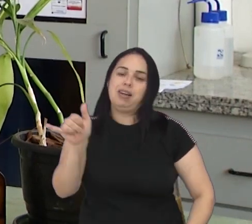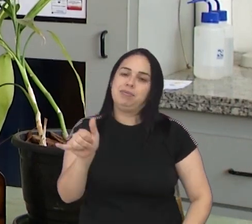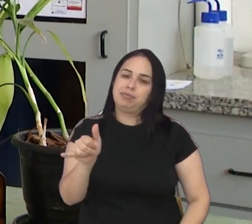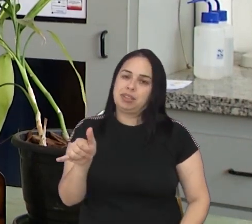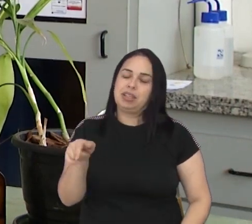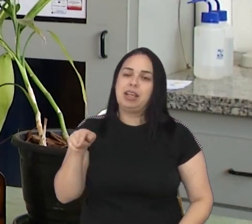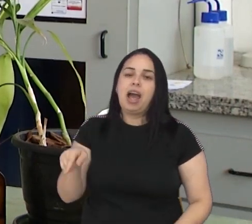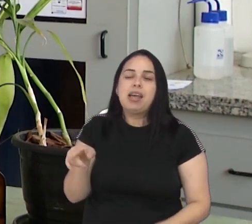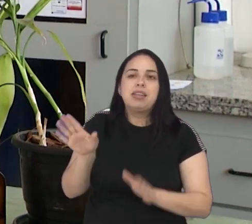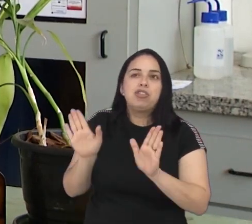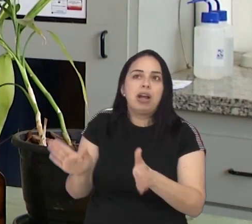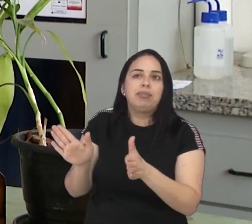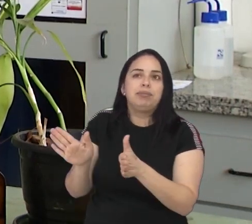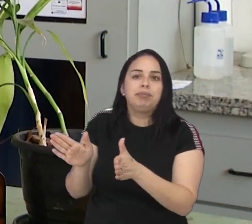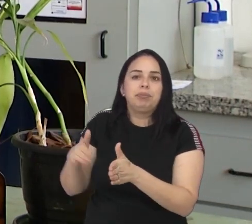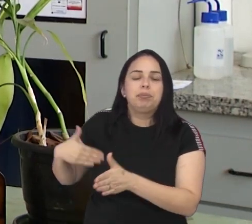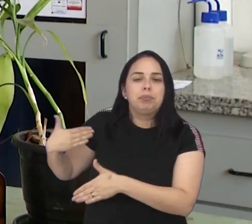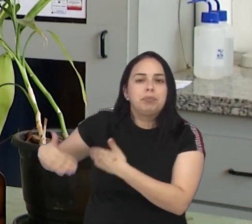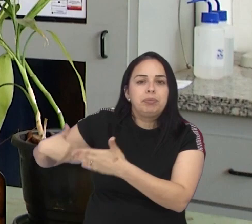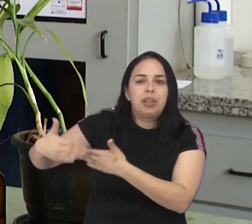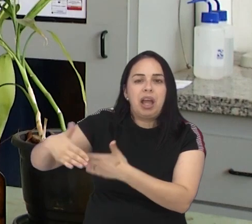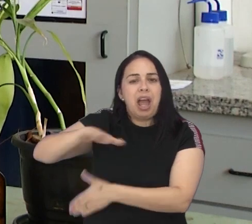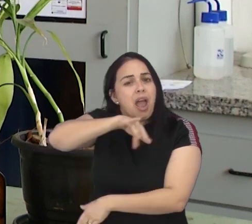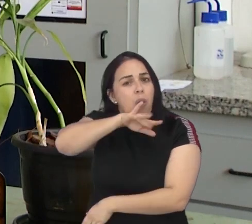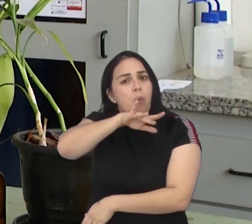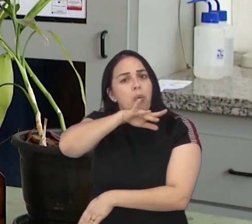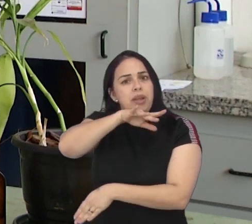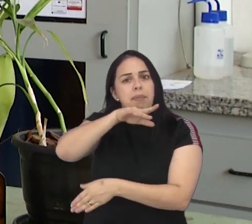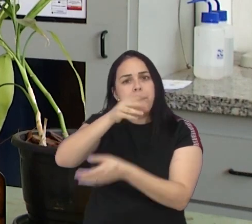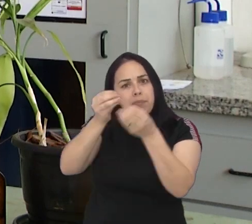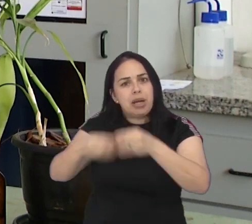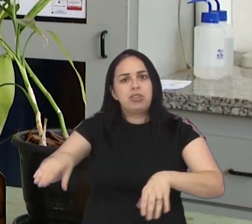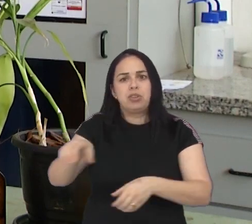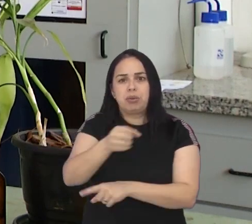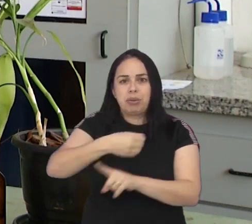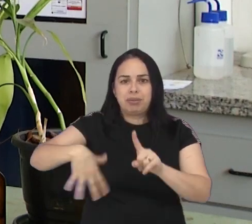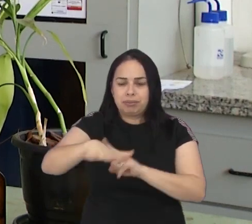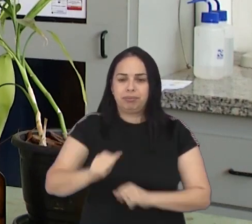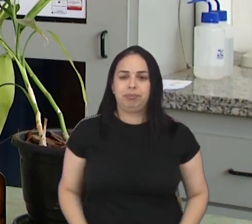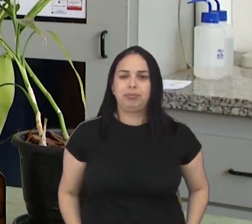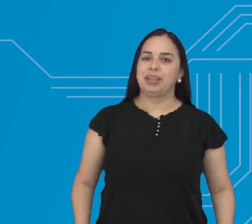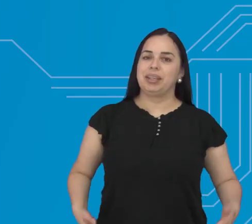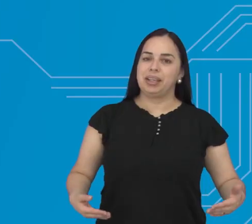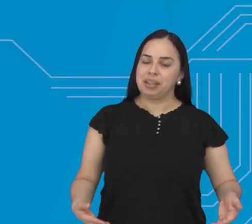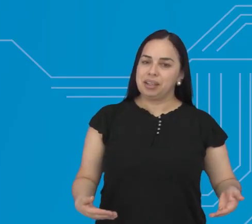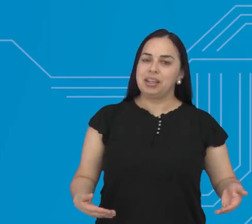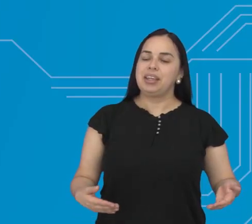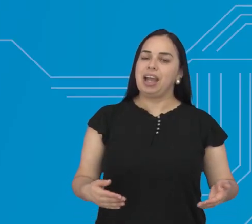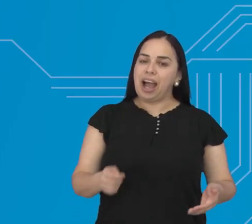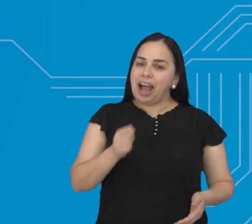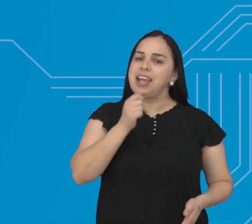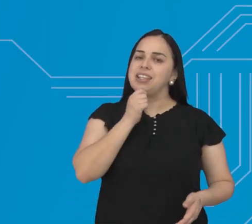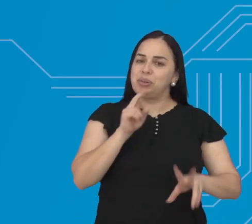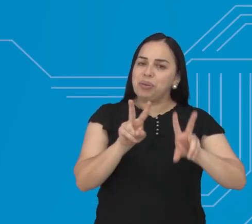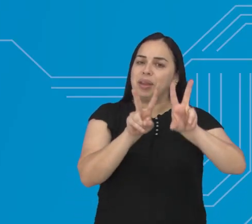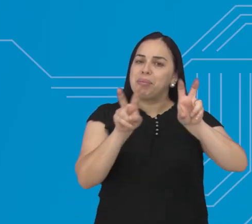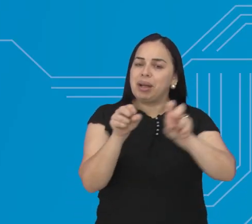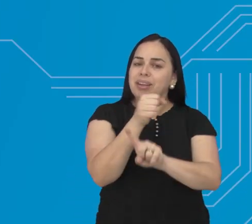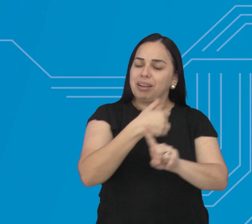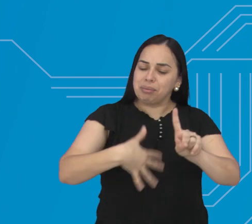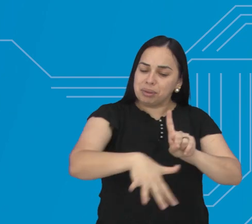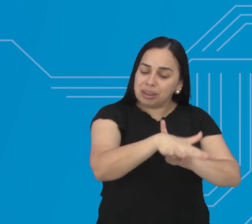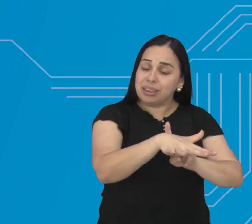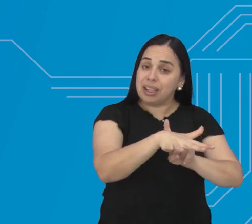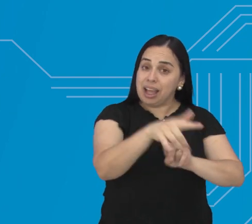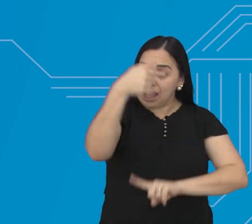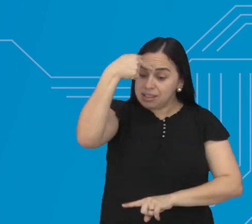substituir essas tecnologias que são ruins para o meio ambiente. E para a gente ficar no tema do meio